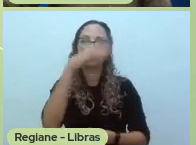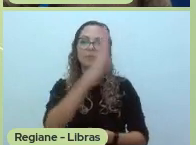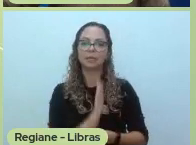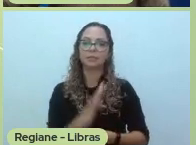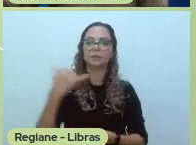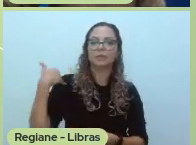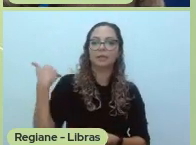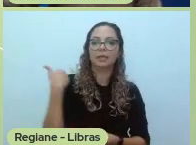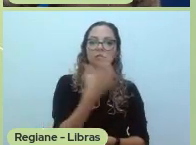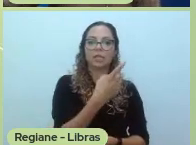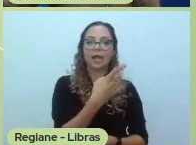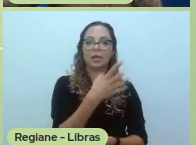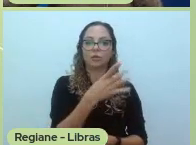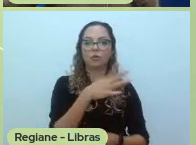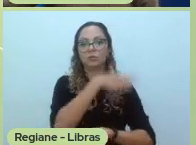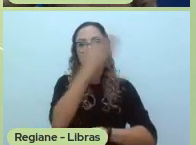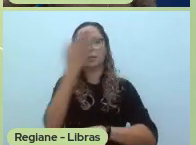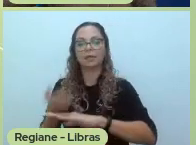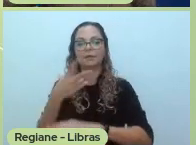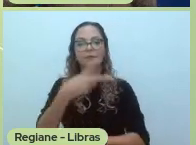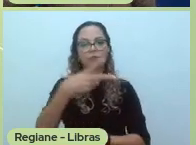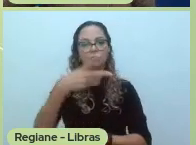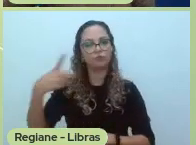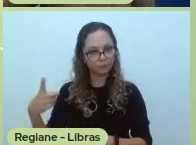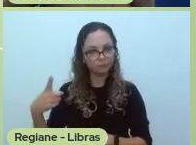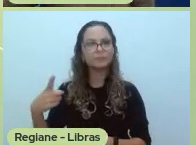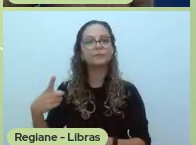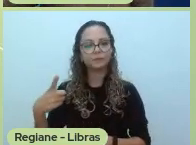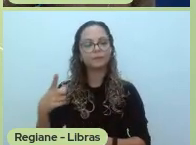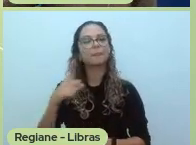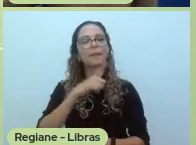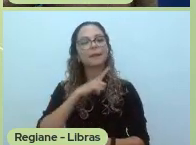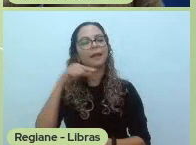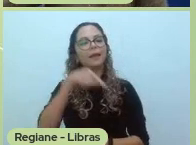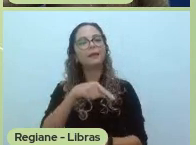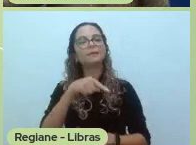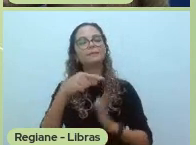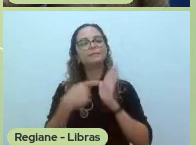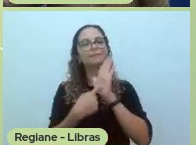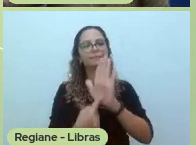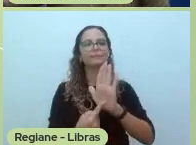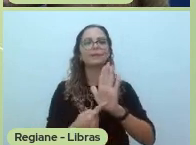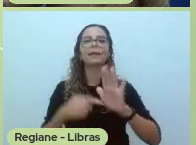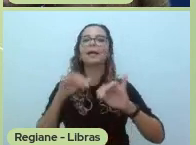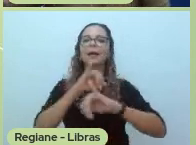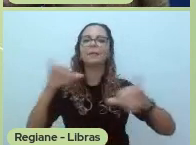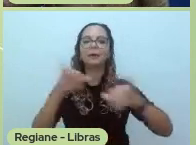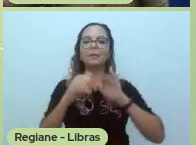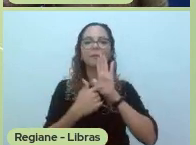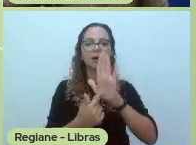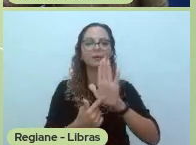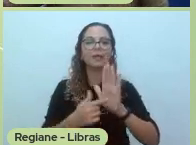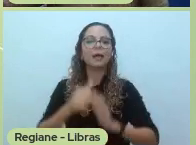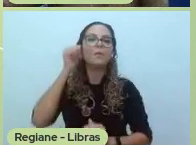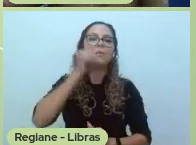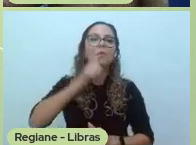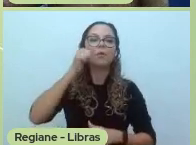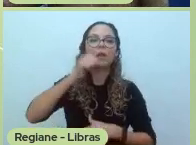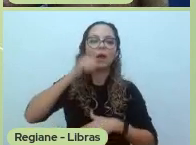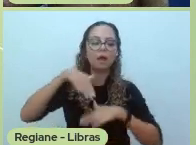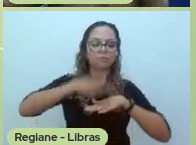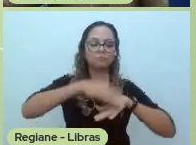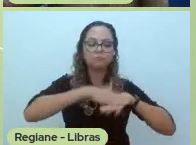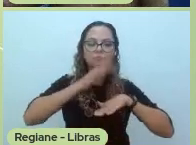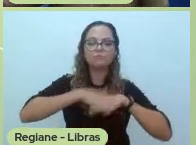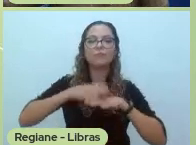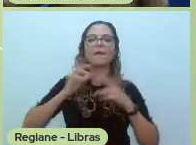um dos exemplos aqui do que nós fazemos, elas têm uma campanha que chama Elas Vendem, coisas que elas preparam.